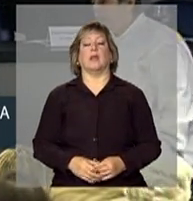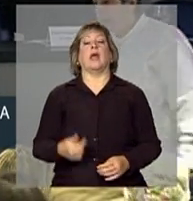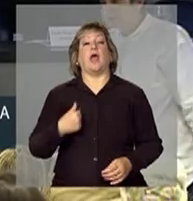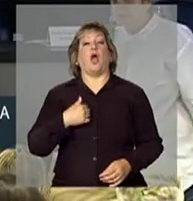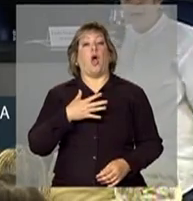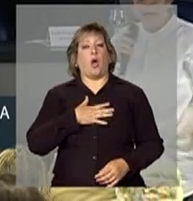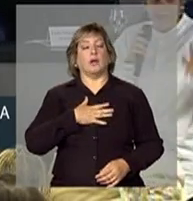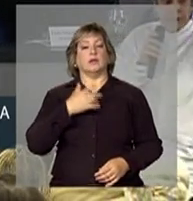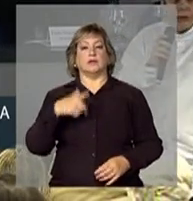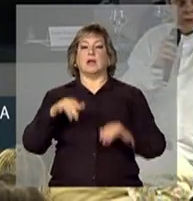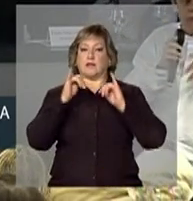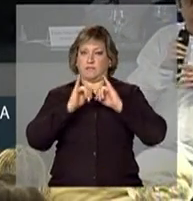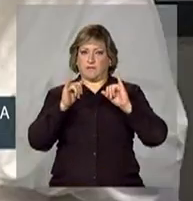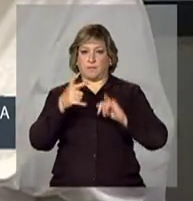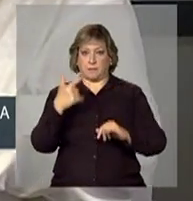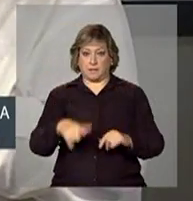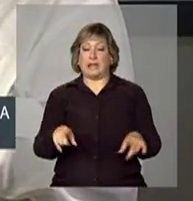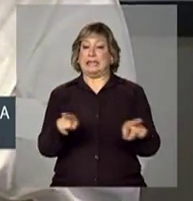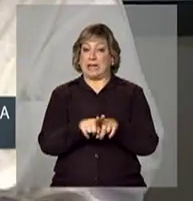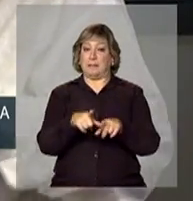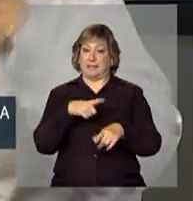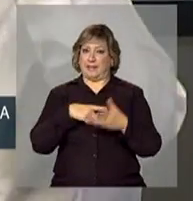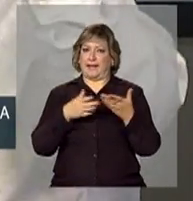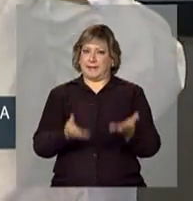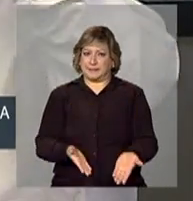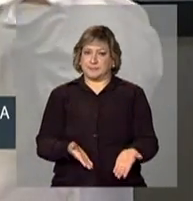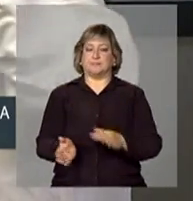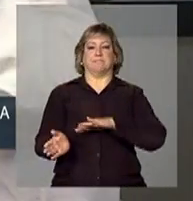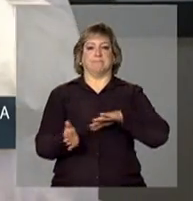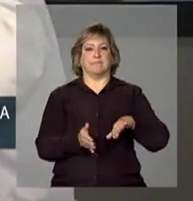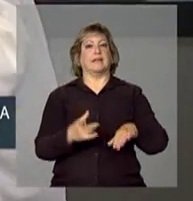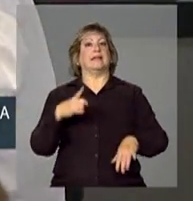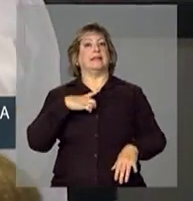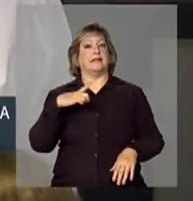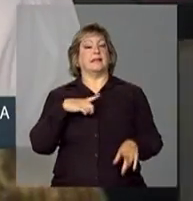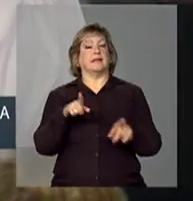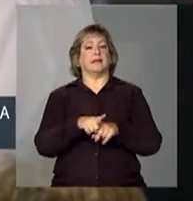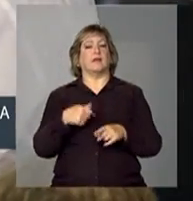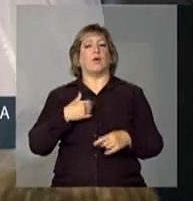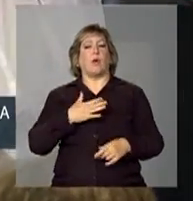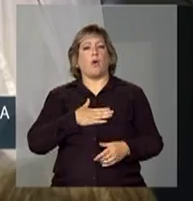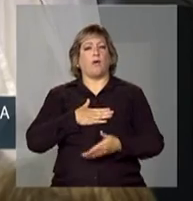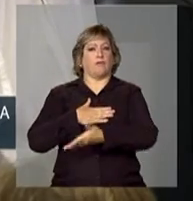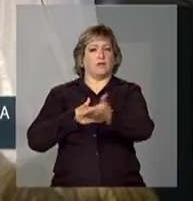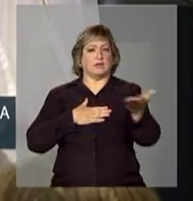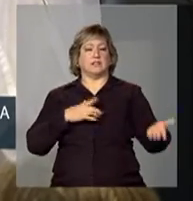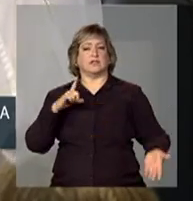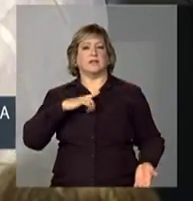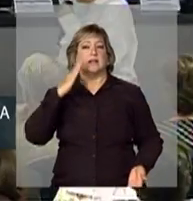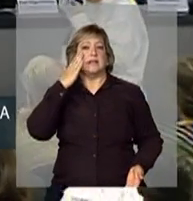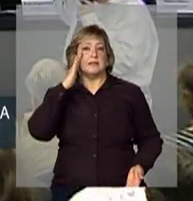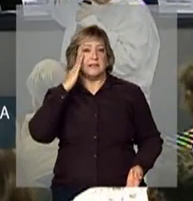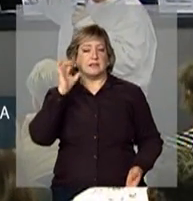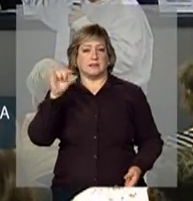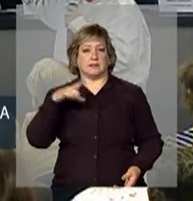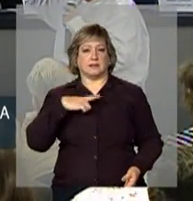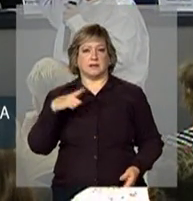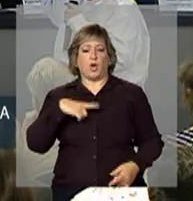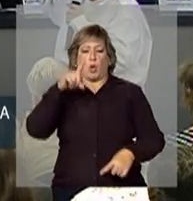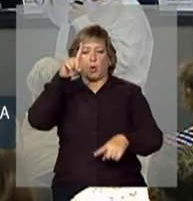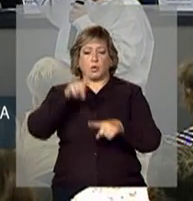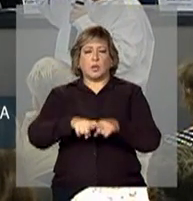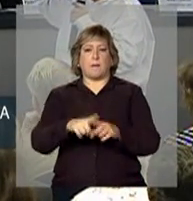uma informação. Além disso, eu gostaria que os senhores tivessem em mente que o total de